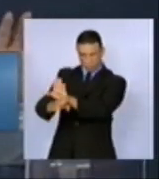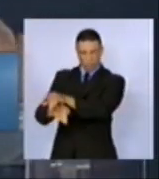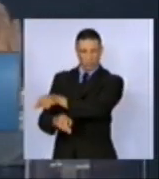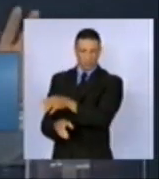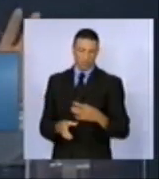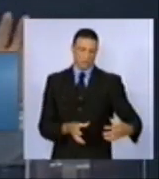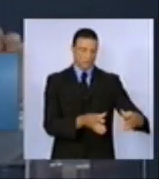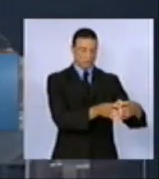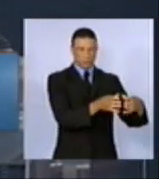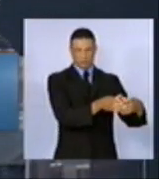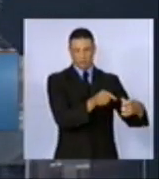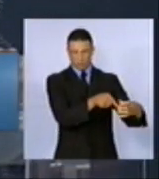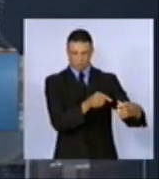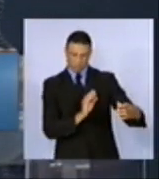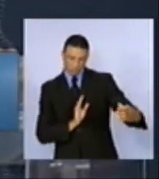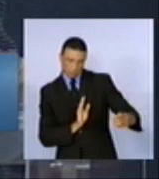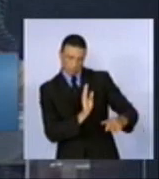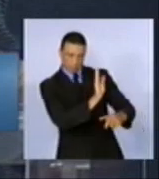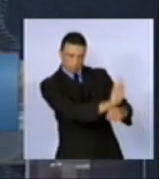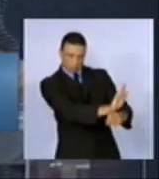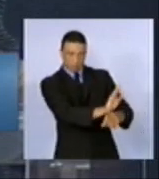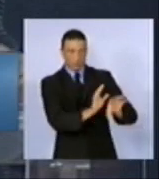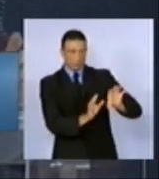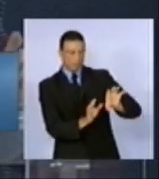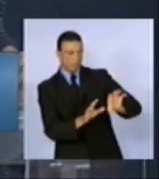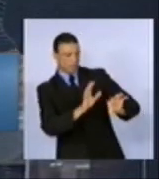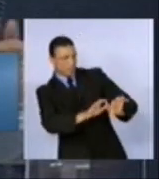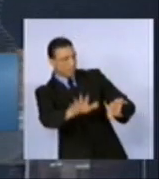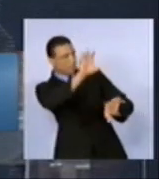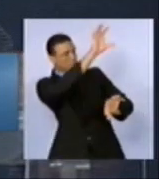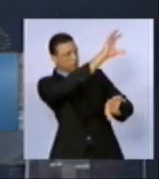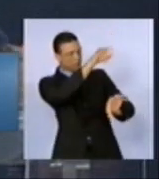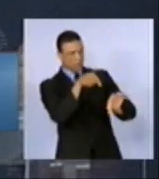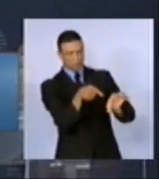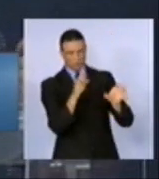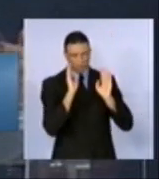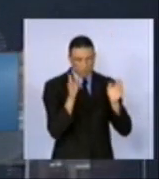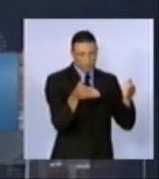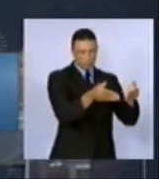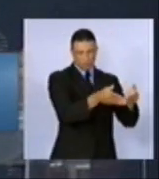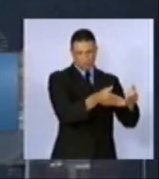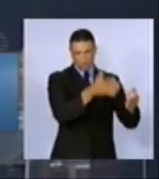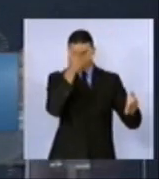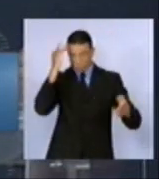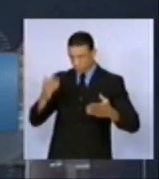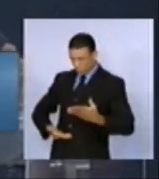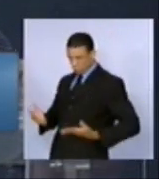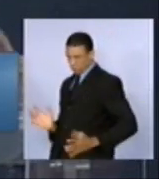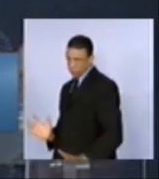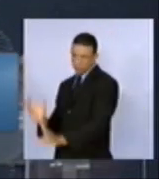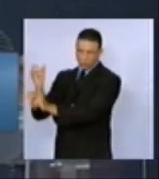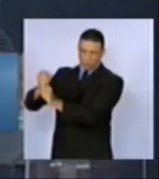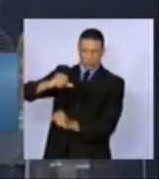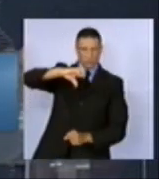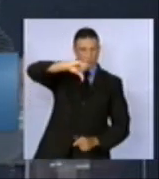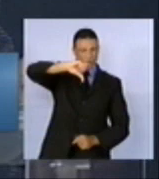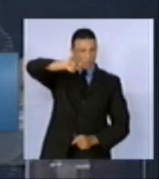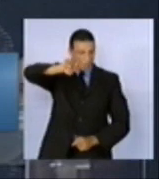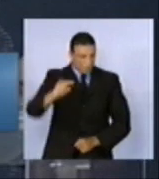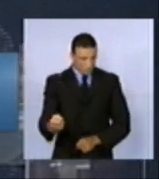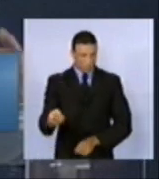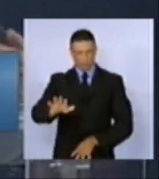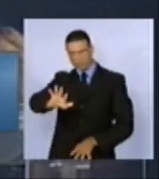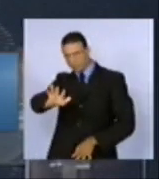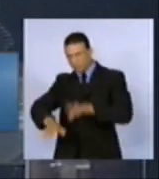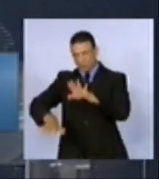minifúndio uma característica Regional ela é composta hoje por 9.800 cooperados isso representa